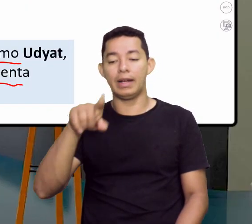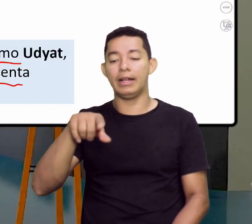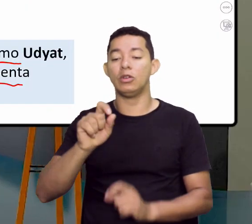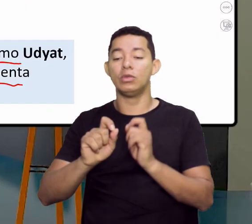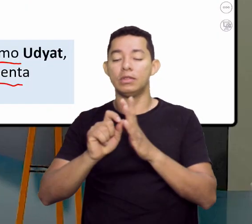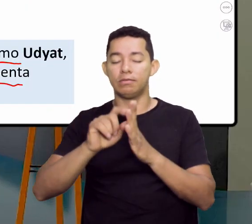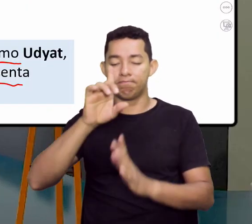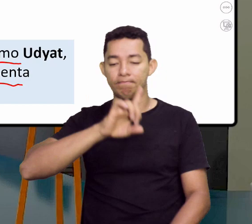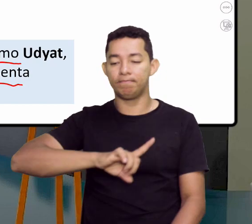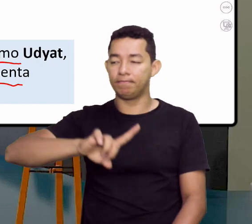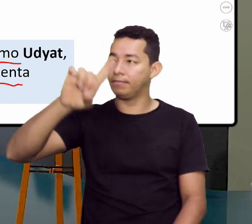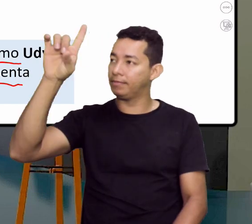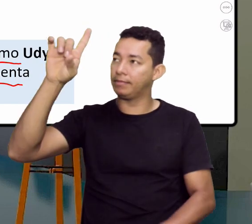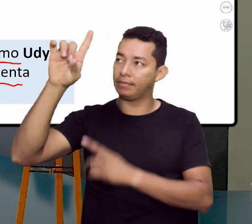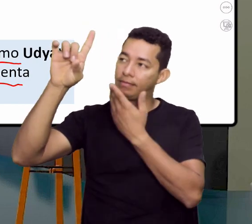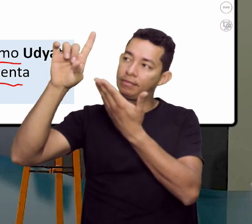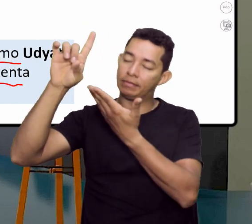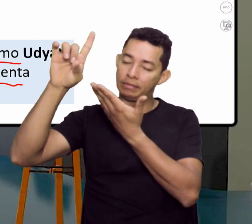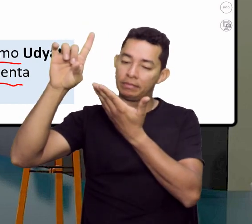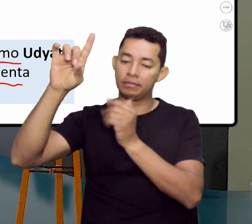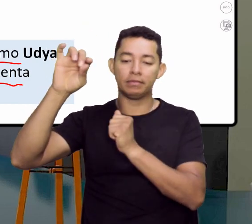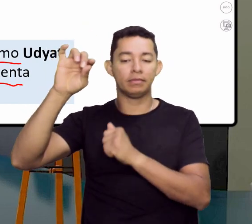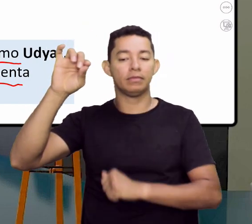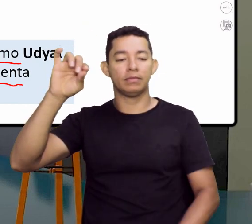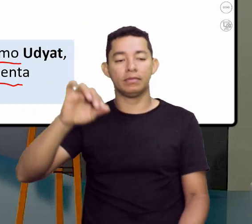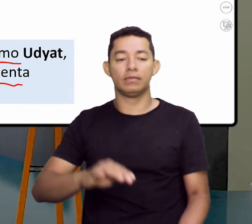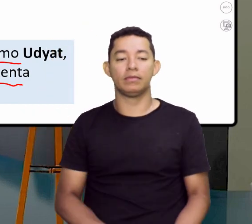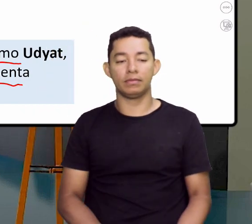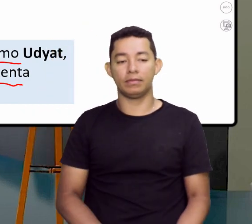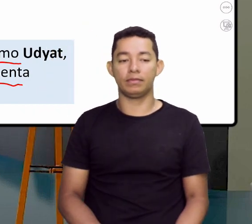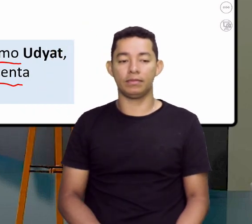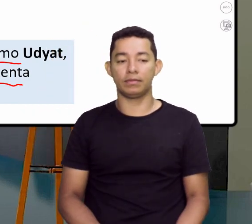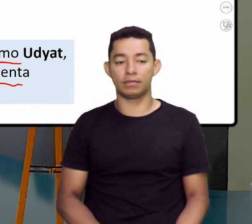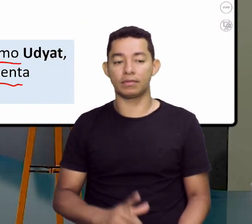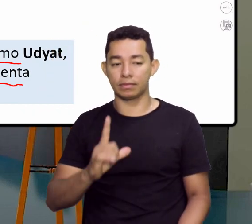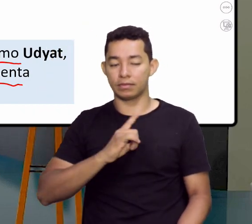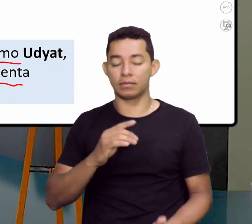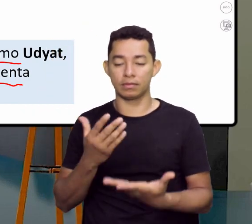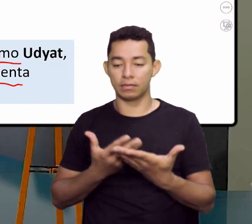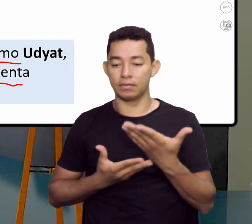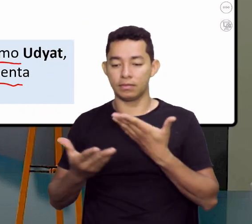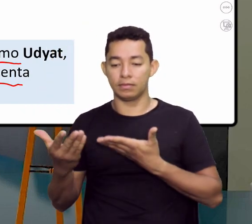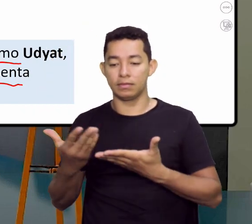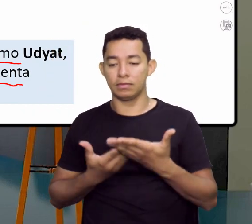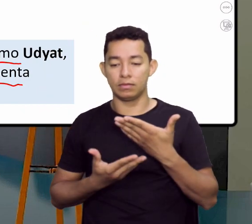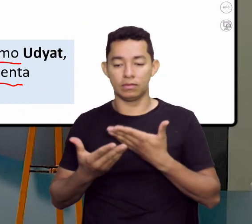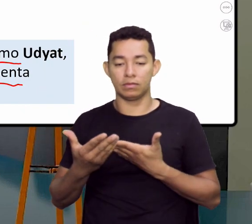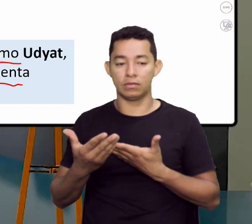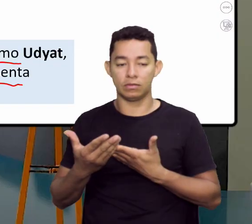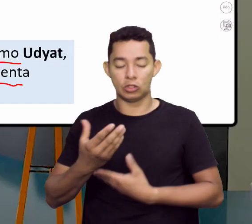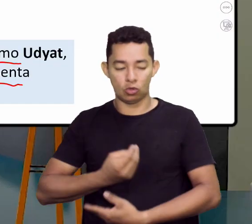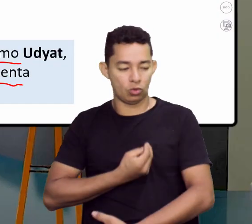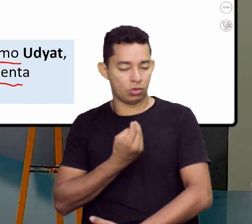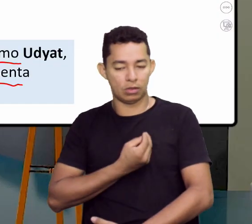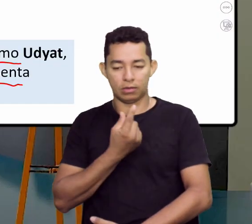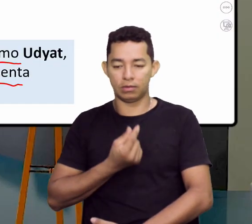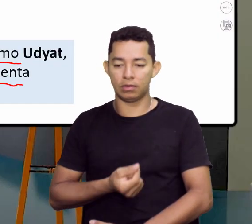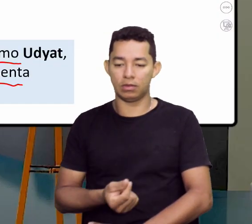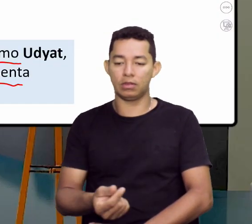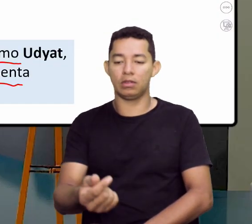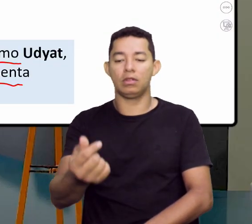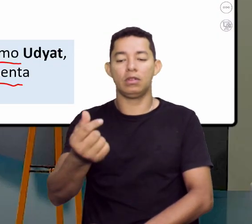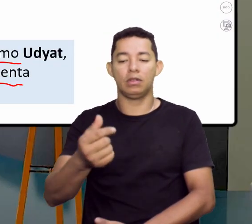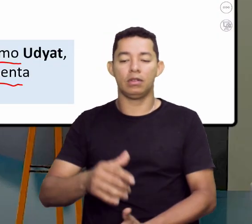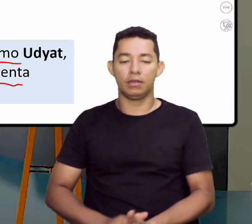deus. E o faraó tinha, assim, uma relação com a imortalidade. Então, os